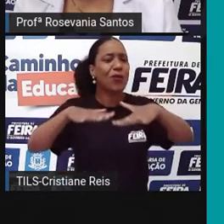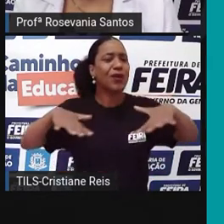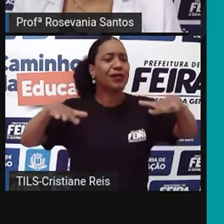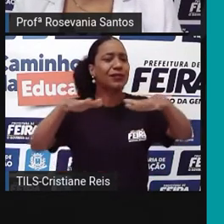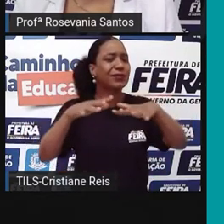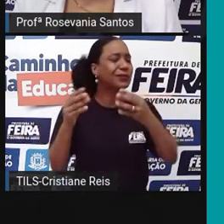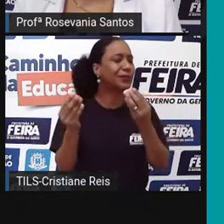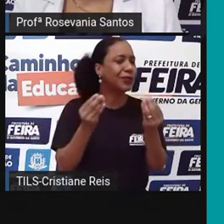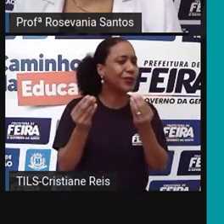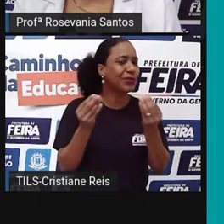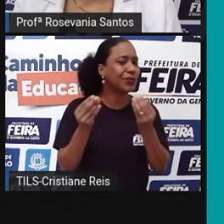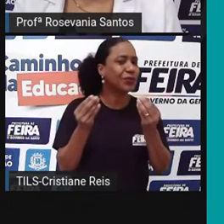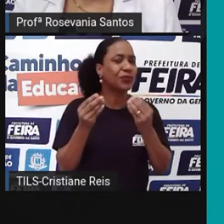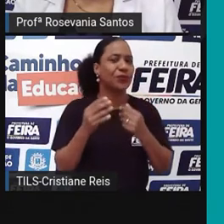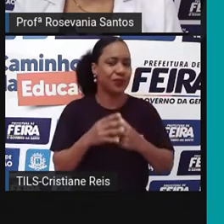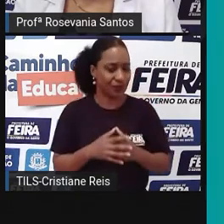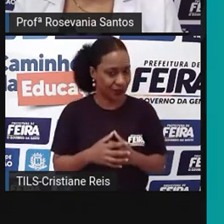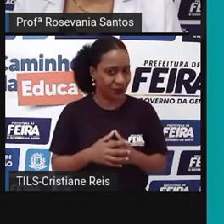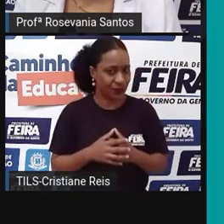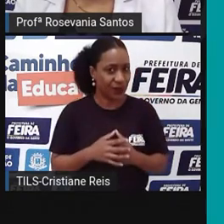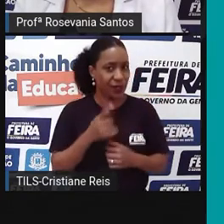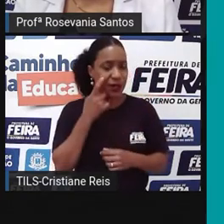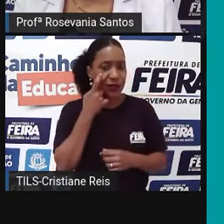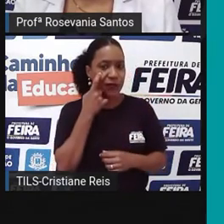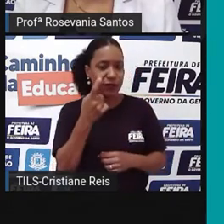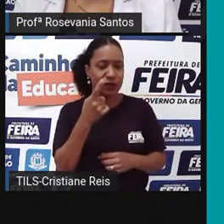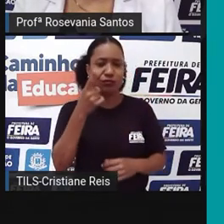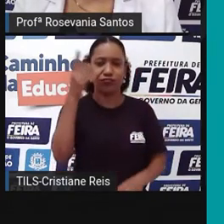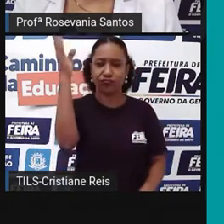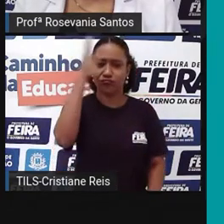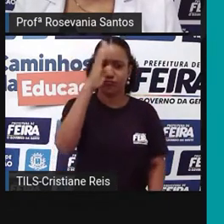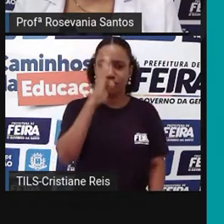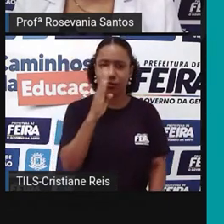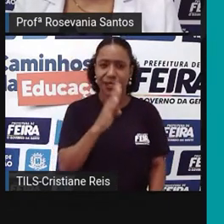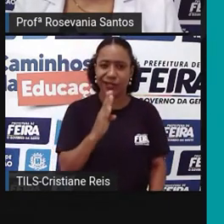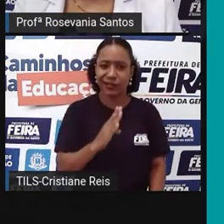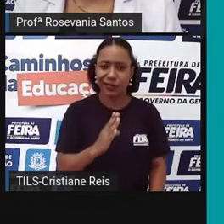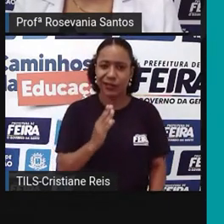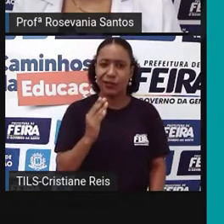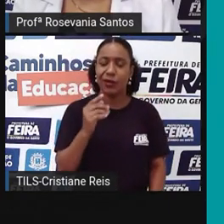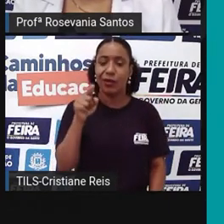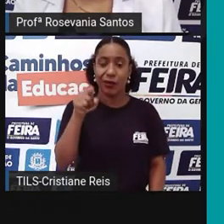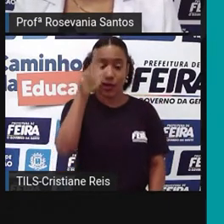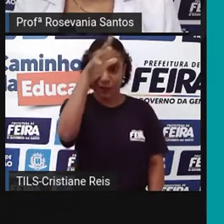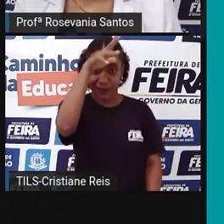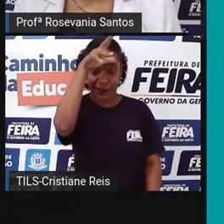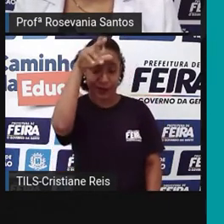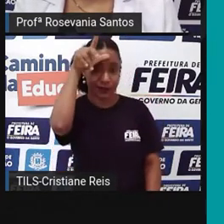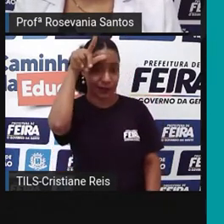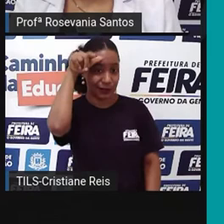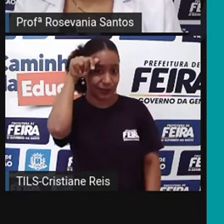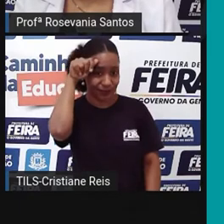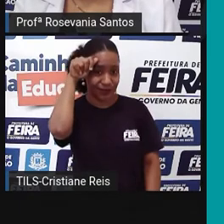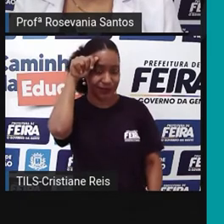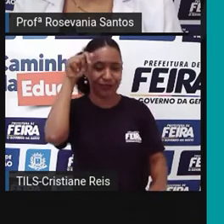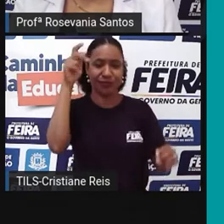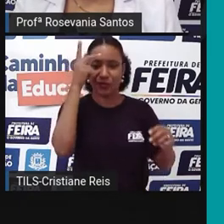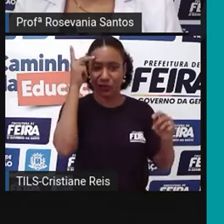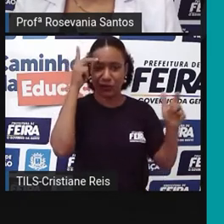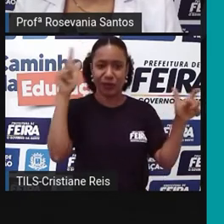população? Então eu percebo que quando eu olho o Brasil todo, na região da Amazônia eu tenho uma baixa,